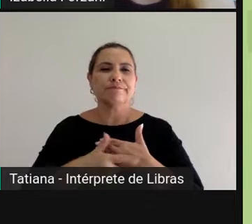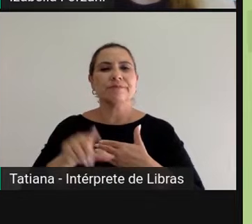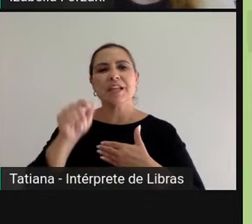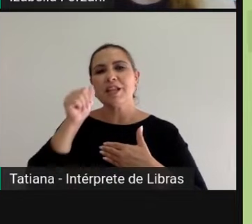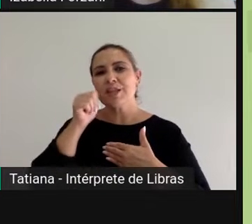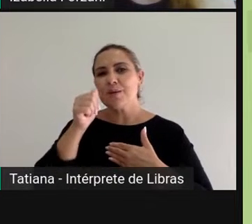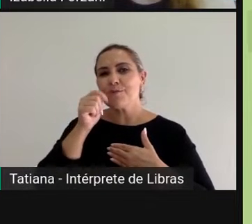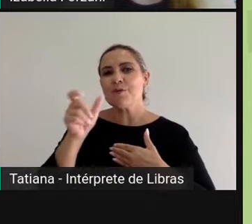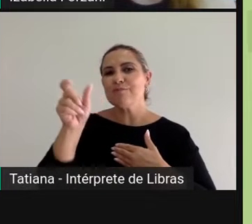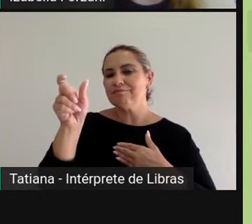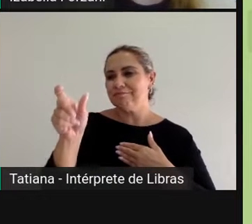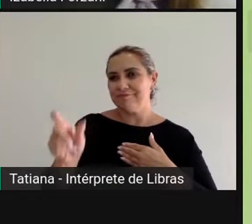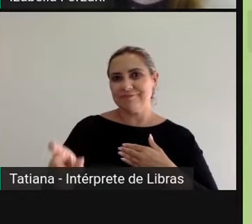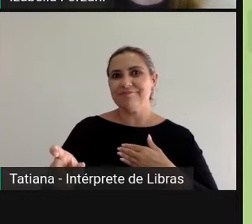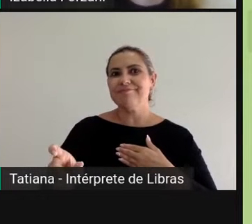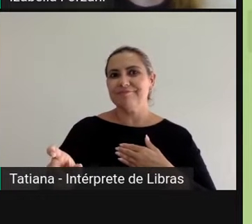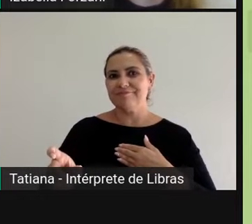mulher